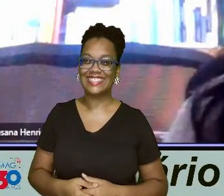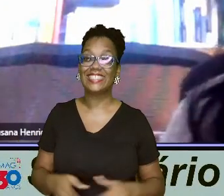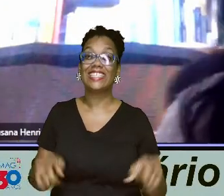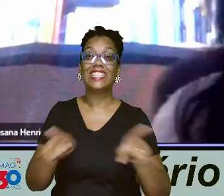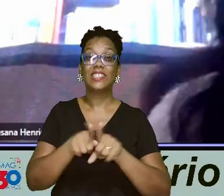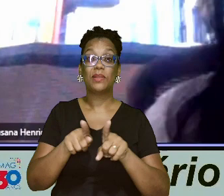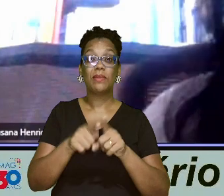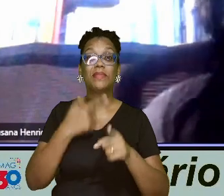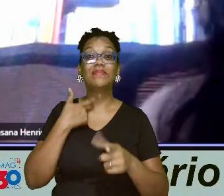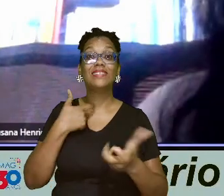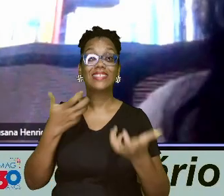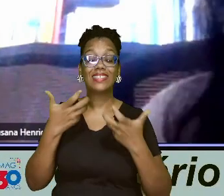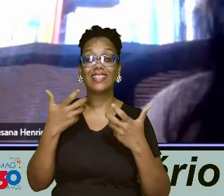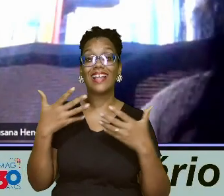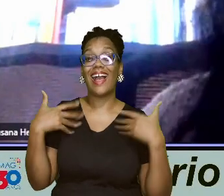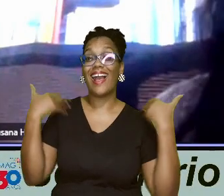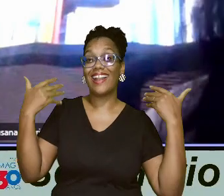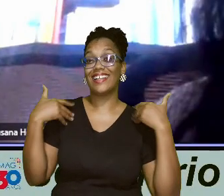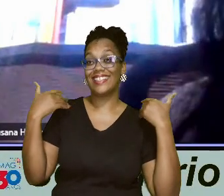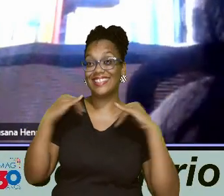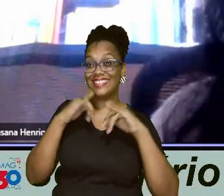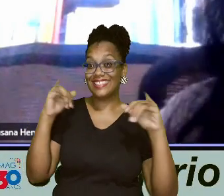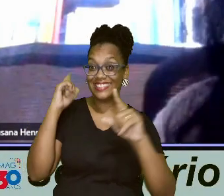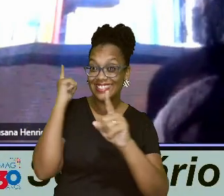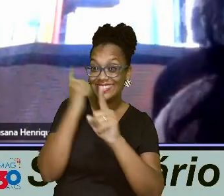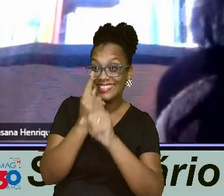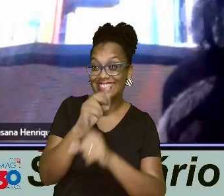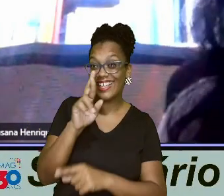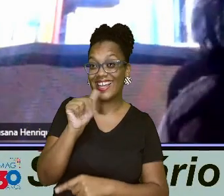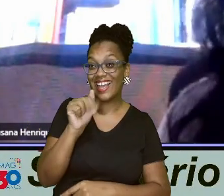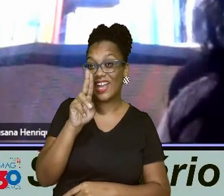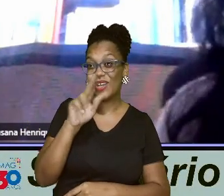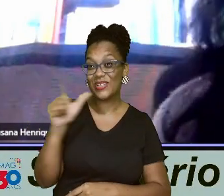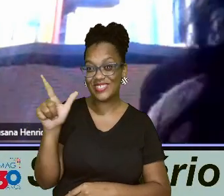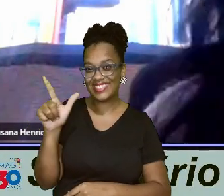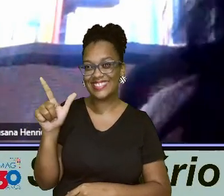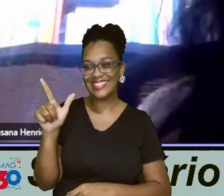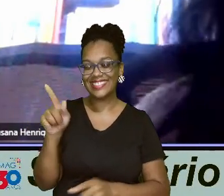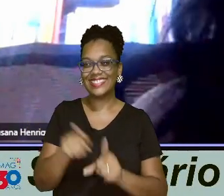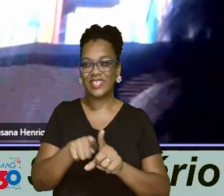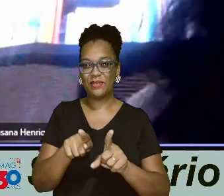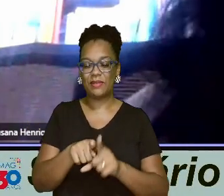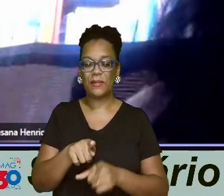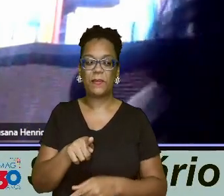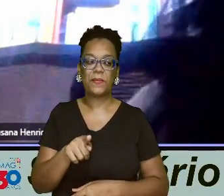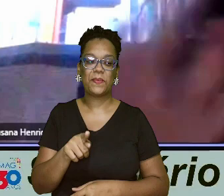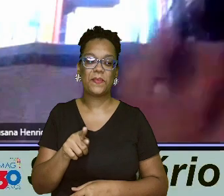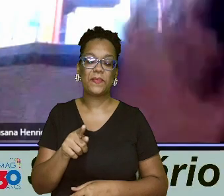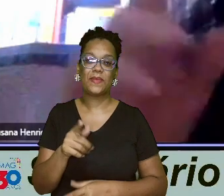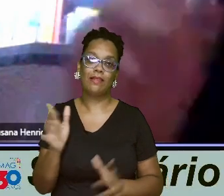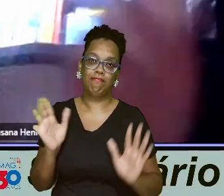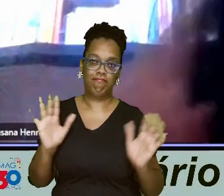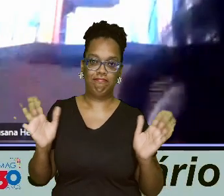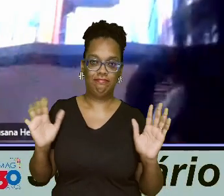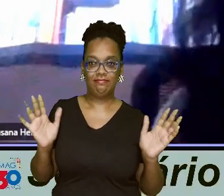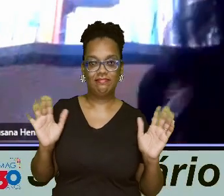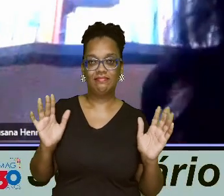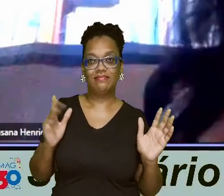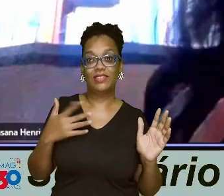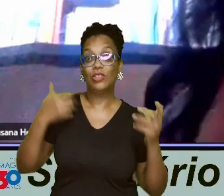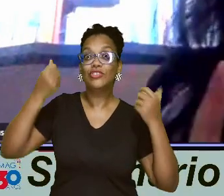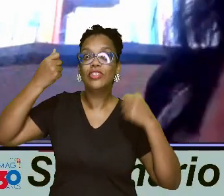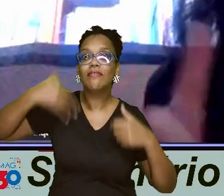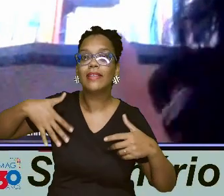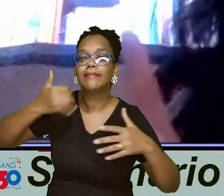também aqui pontuar a alegria de encontrar o Raul, né, também, para quem... Eu não me descrevi,